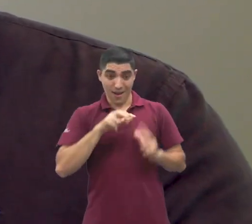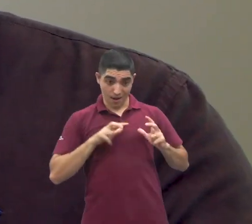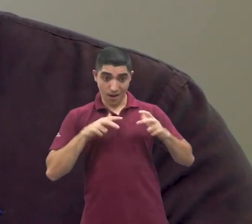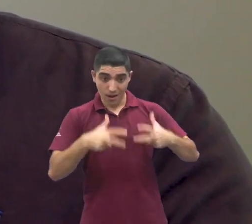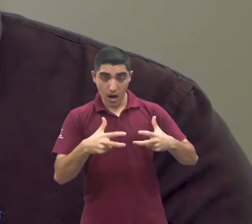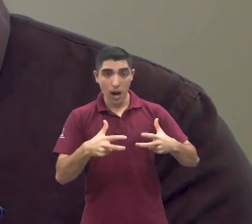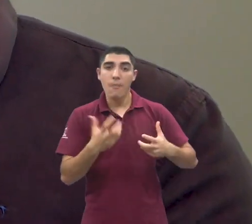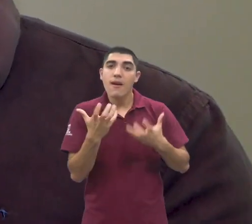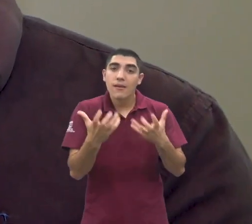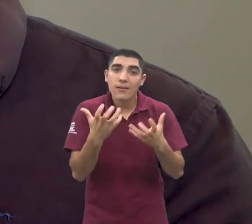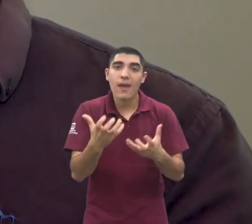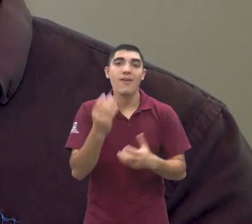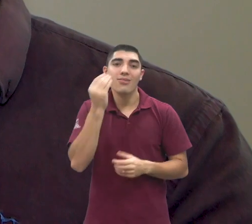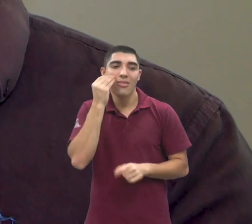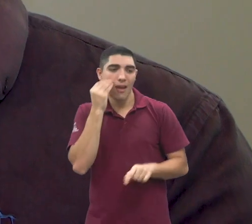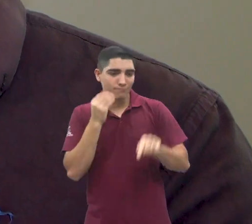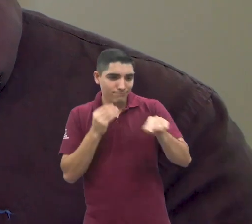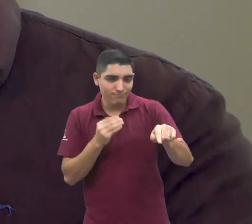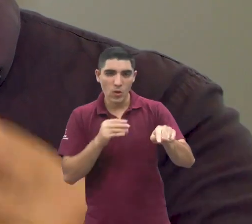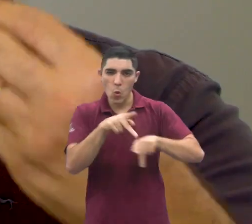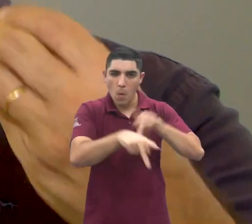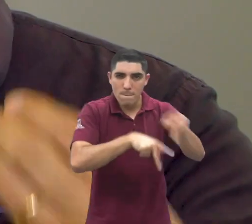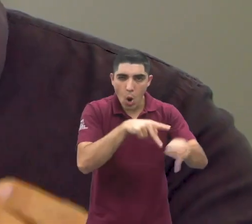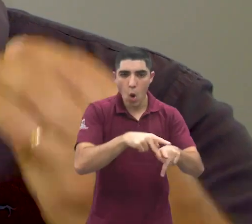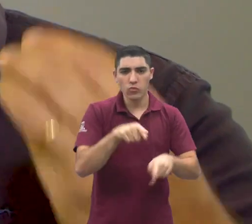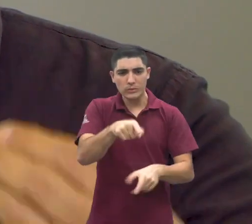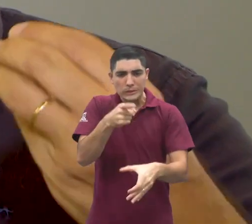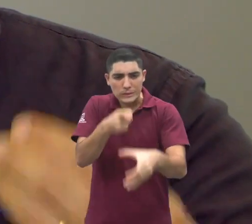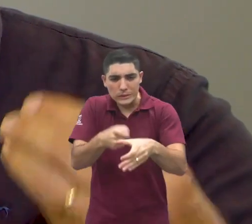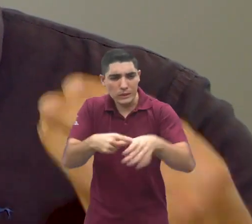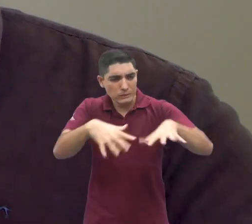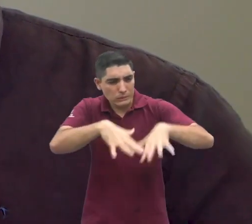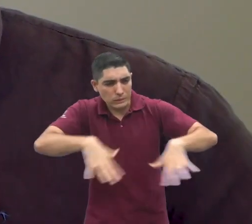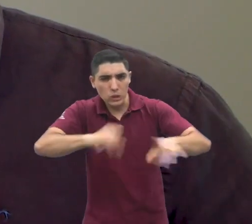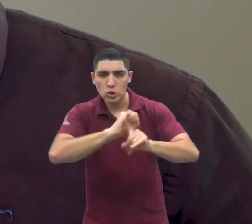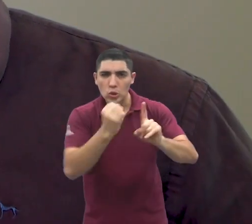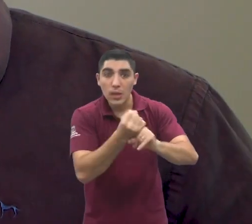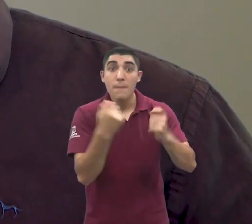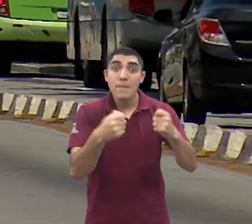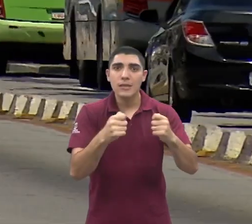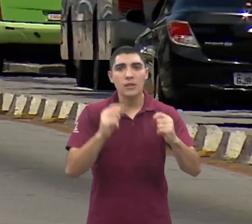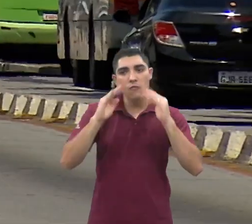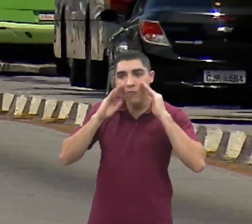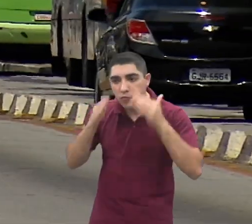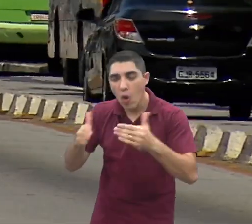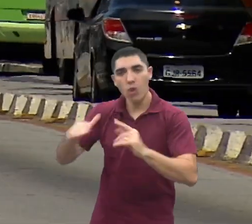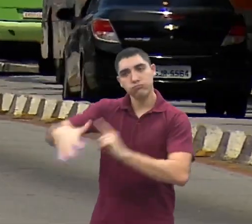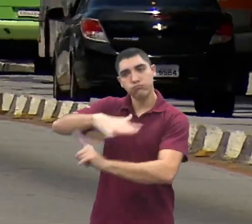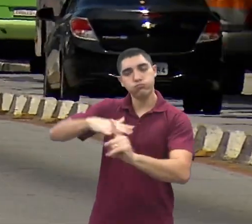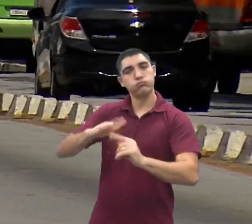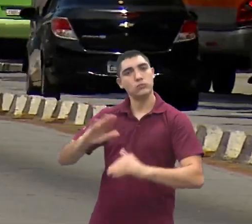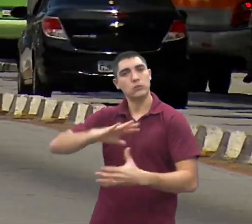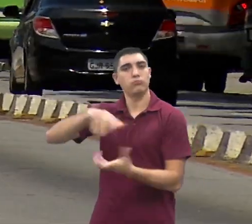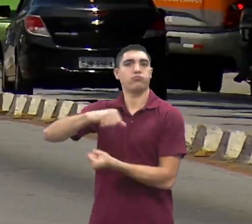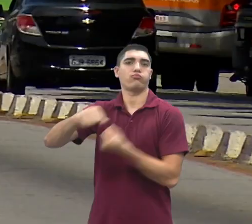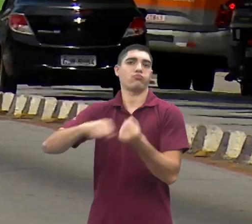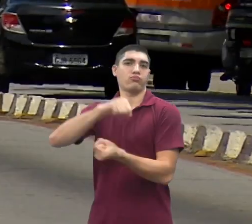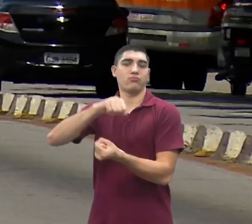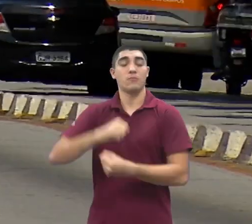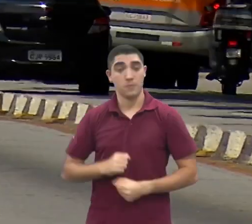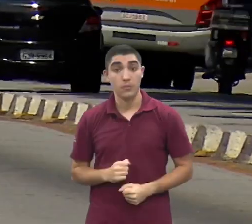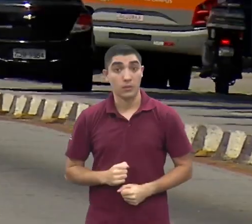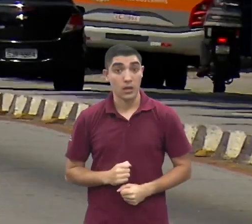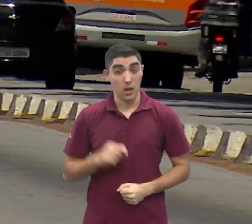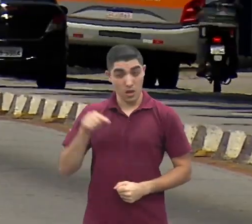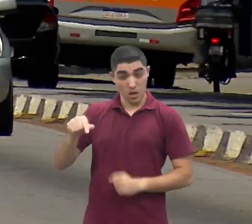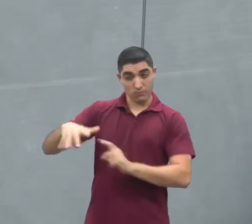no sentido de unir esses aspectos para que a cidade efetivamente seja sustentável. Os problemas ambientais impactam